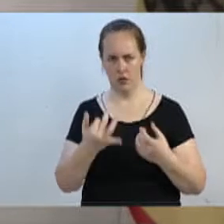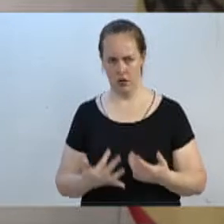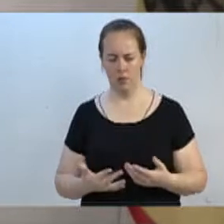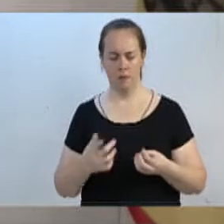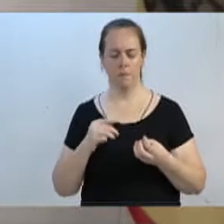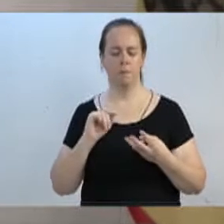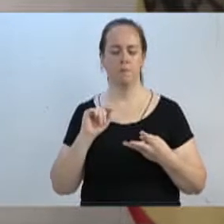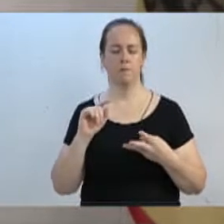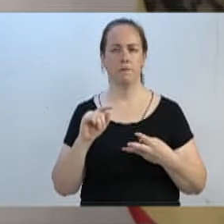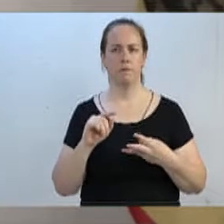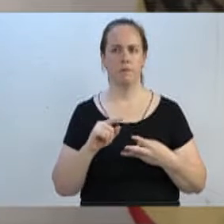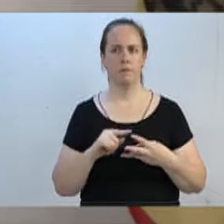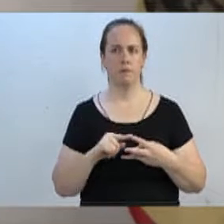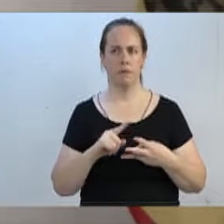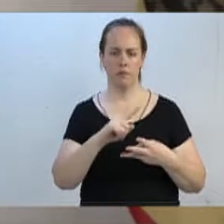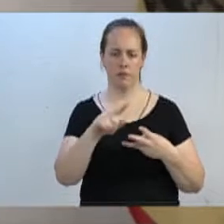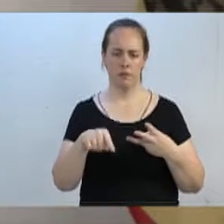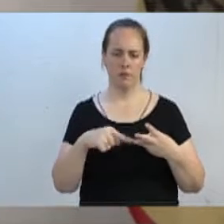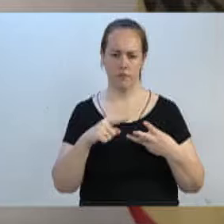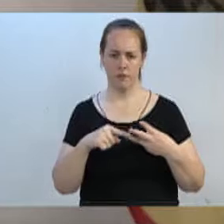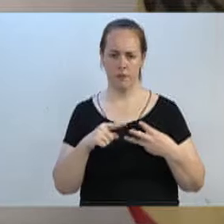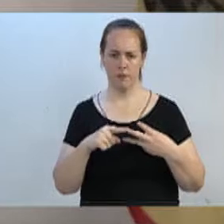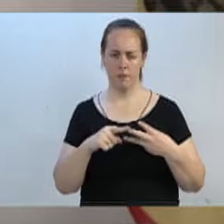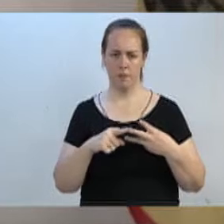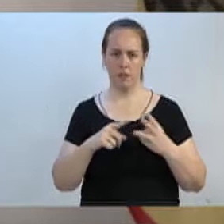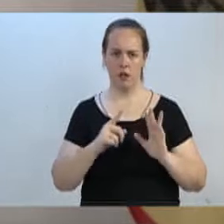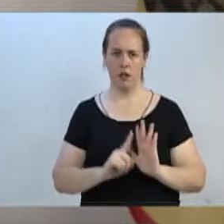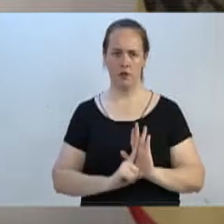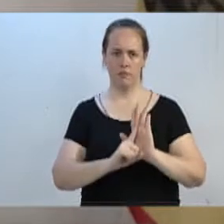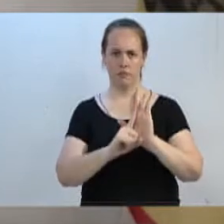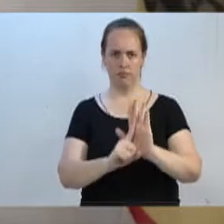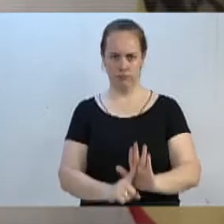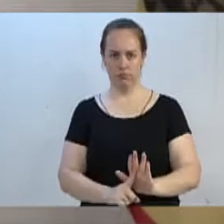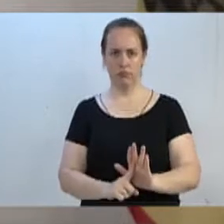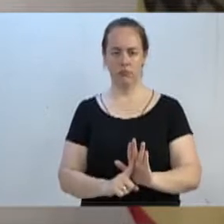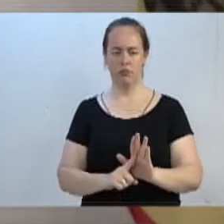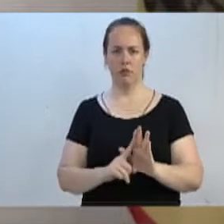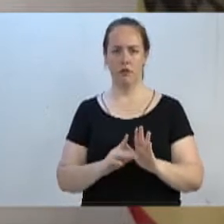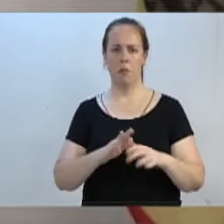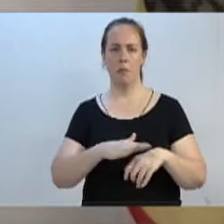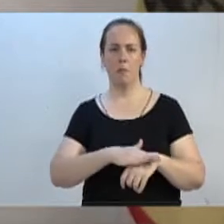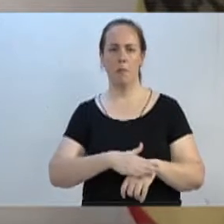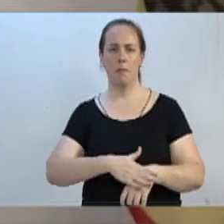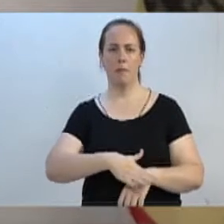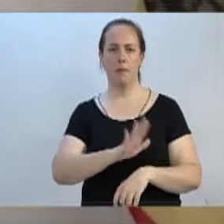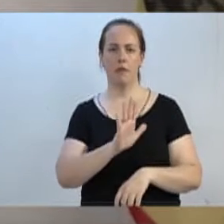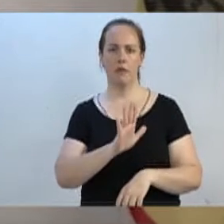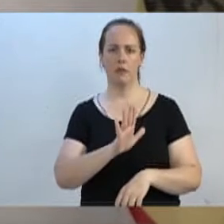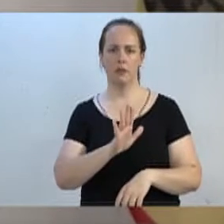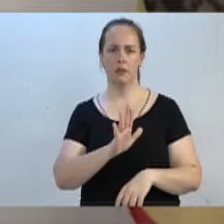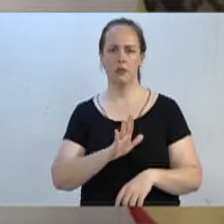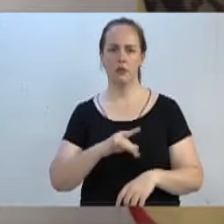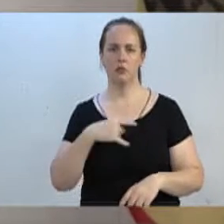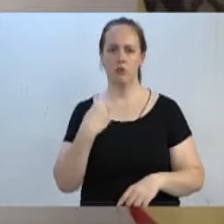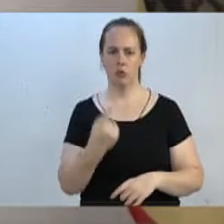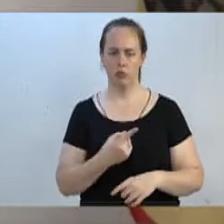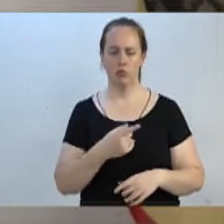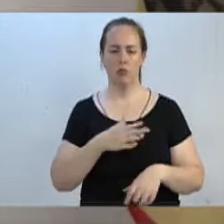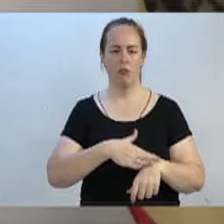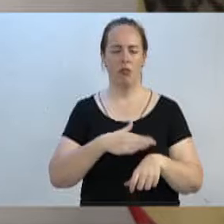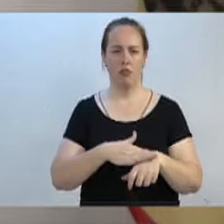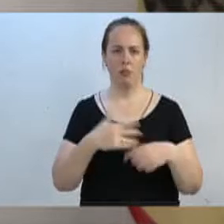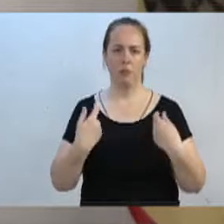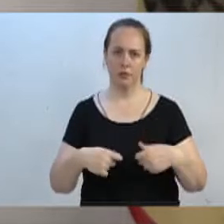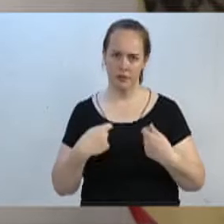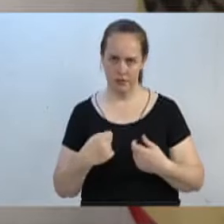pouco. A vertente da representação, que é aquela que mais nos toma o tempo,